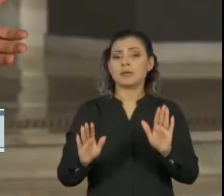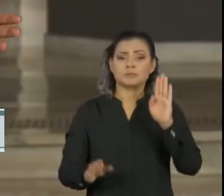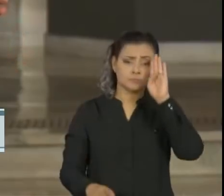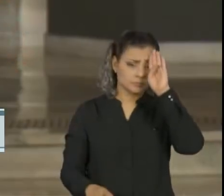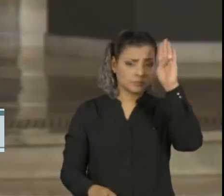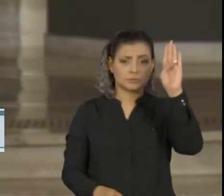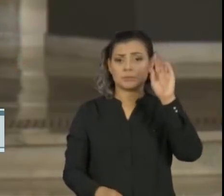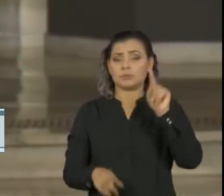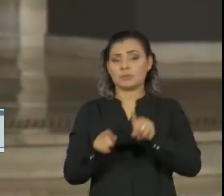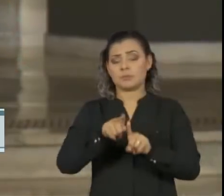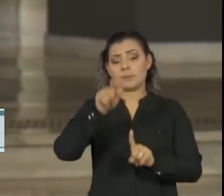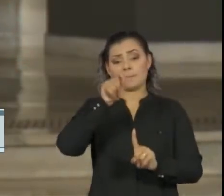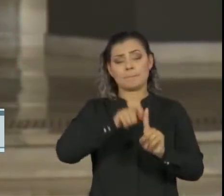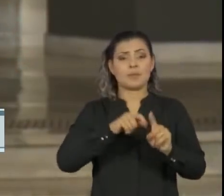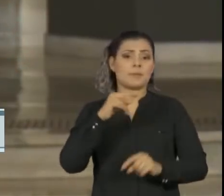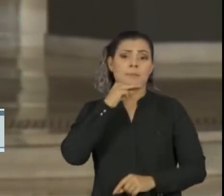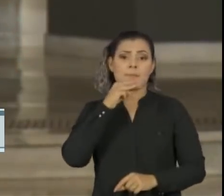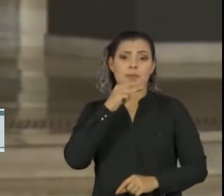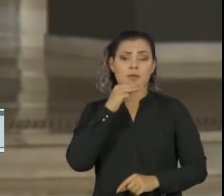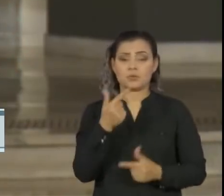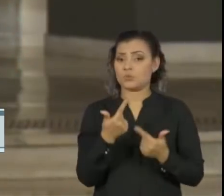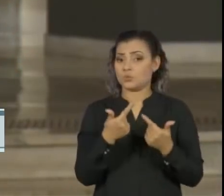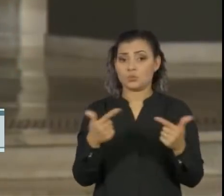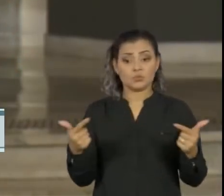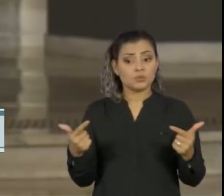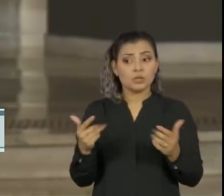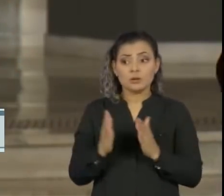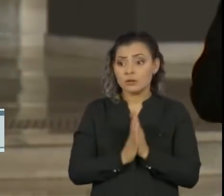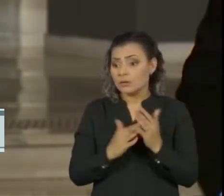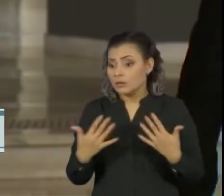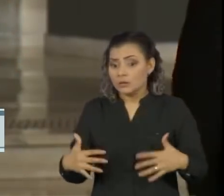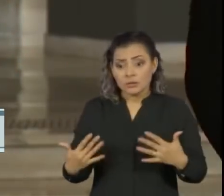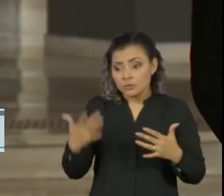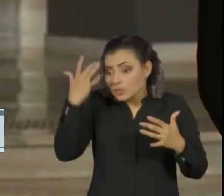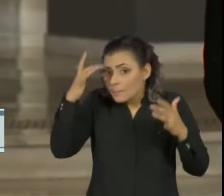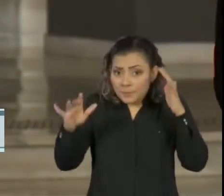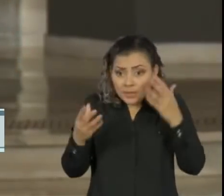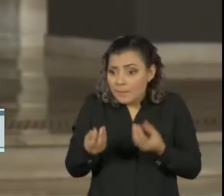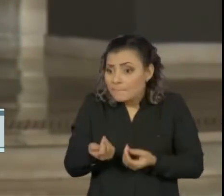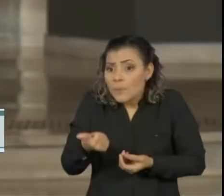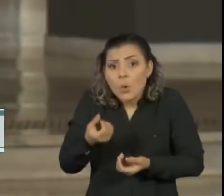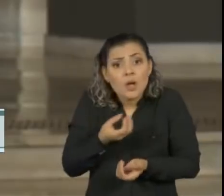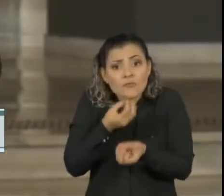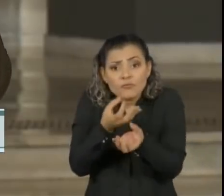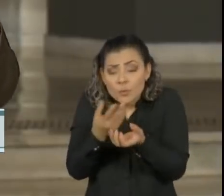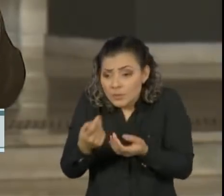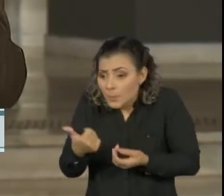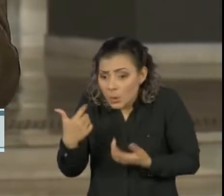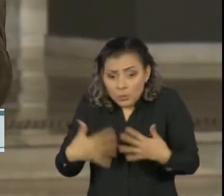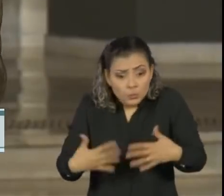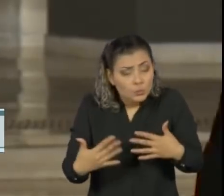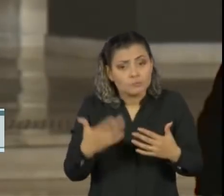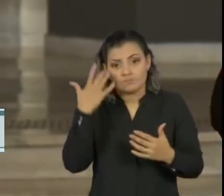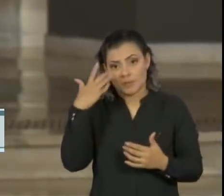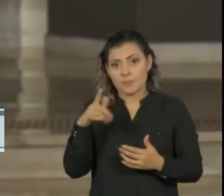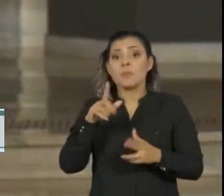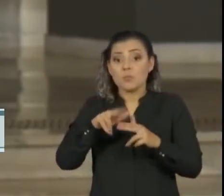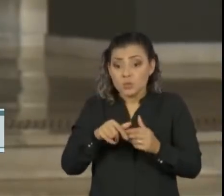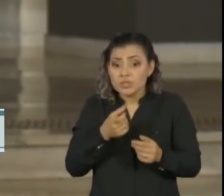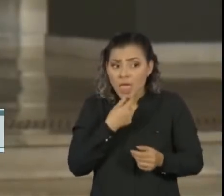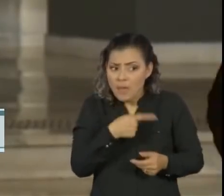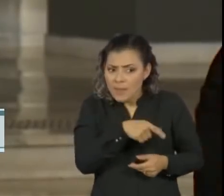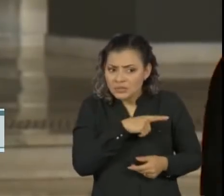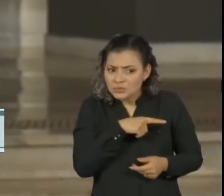no início de março, onde não tínhamos perspectiva nenhuma e sabíamos muito pouco. Como existiam